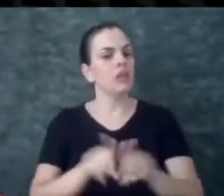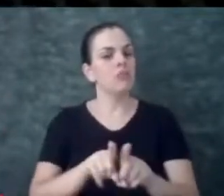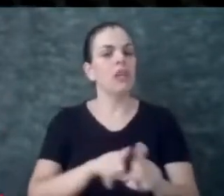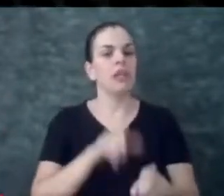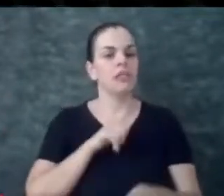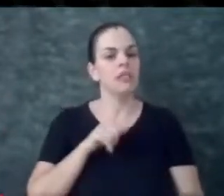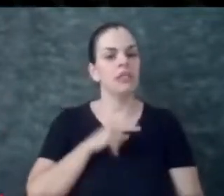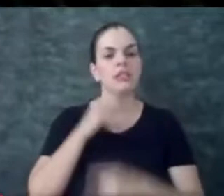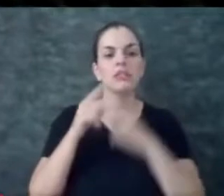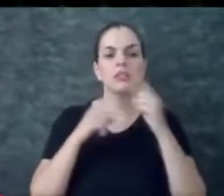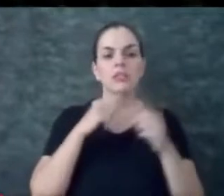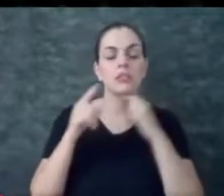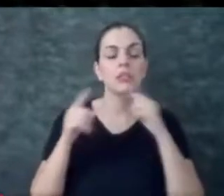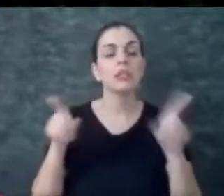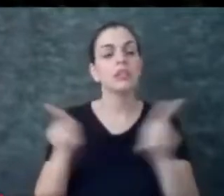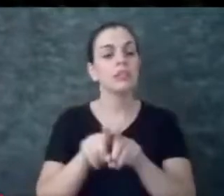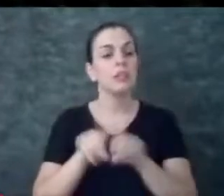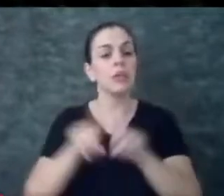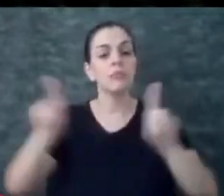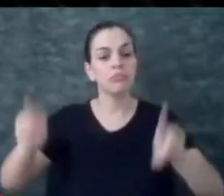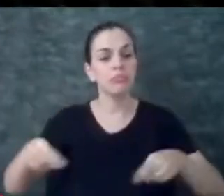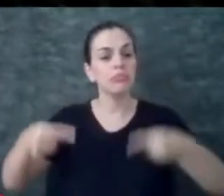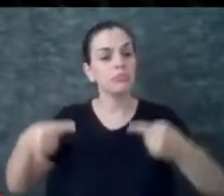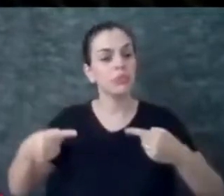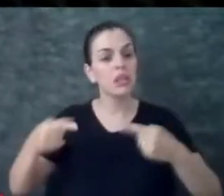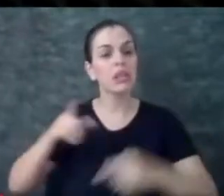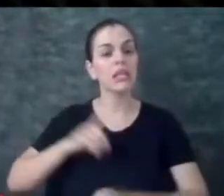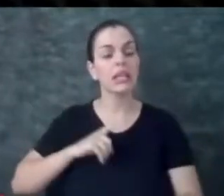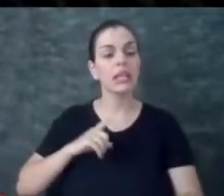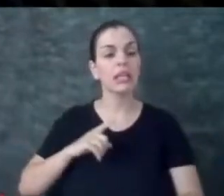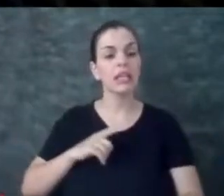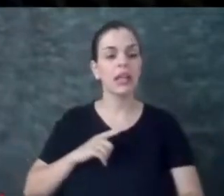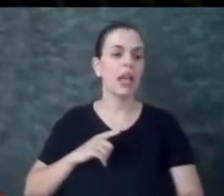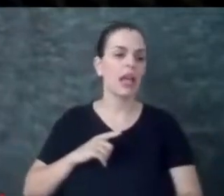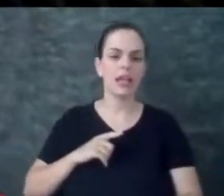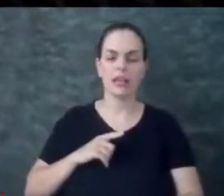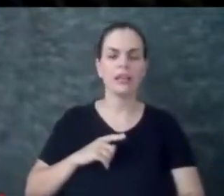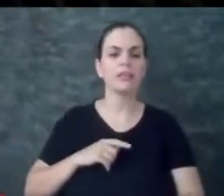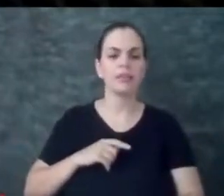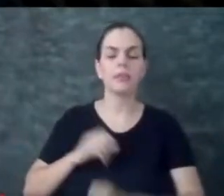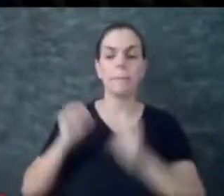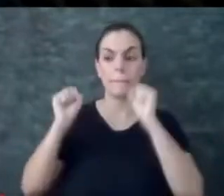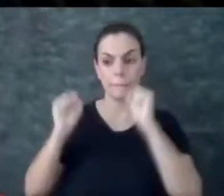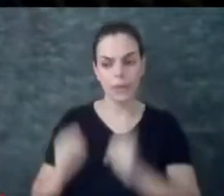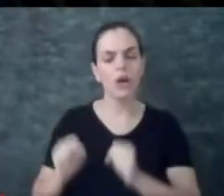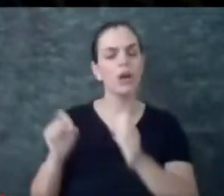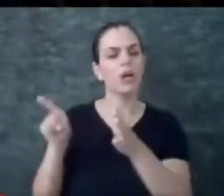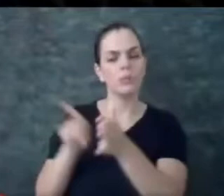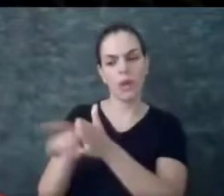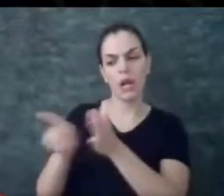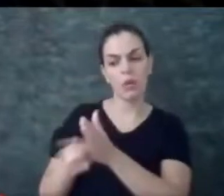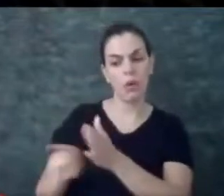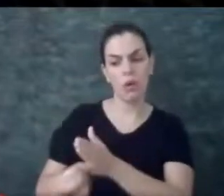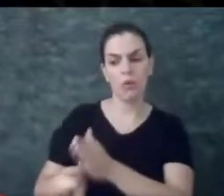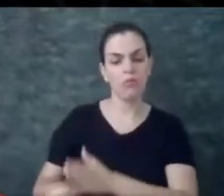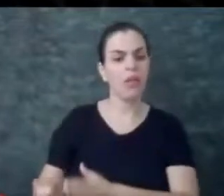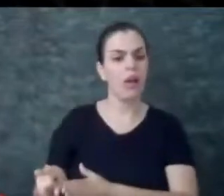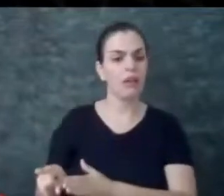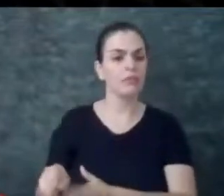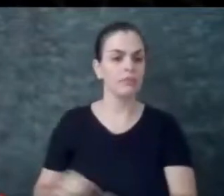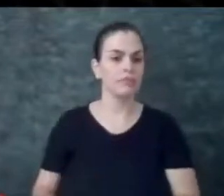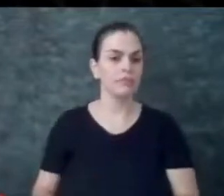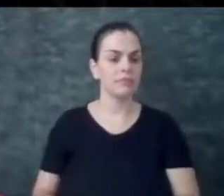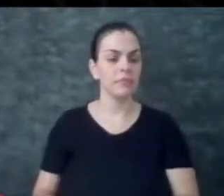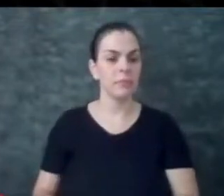responder às perguntas da oposição e tem tamanho igual legitimidade a fazer Os questionamentos que devem ser